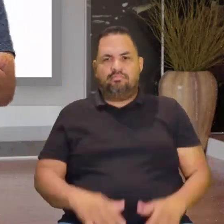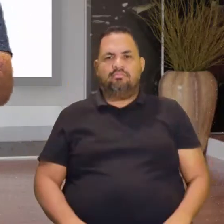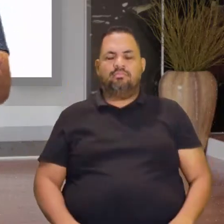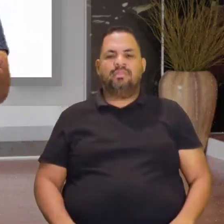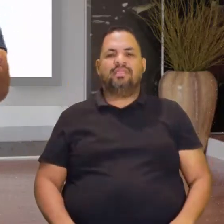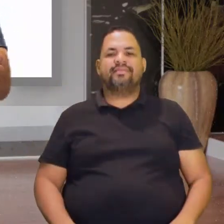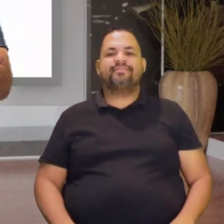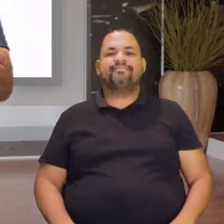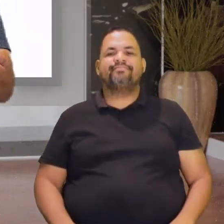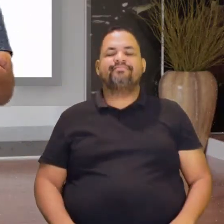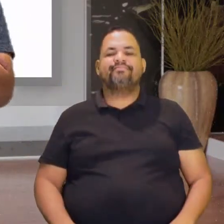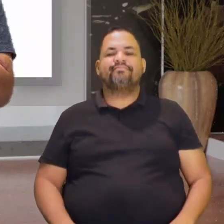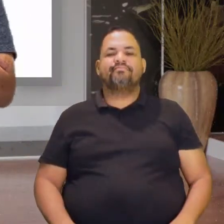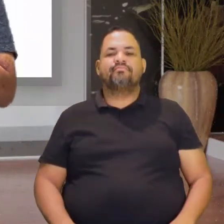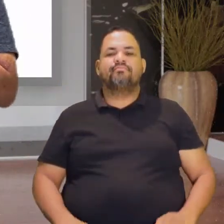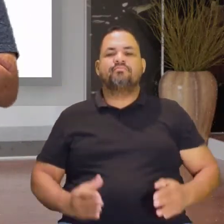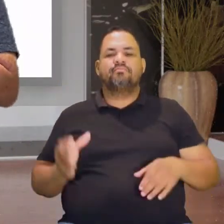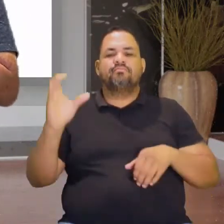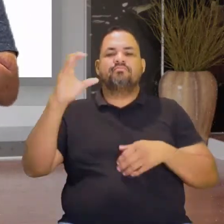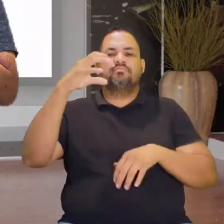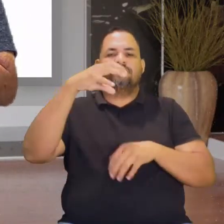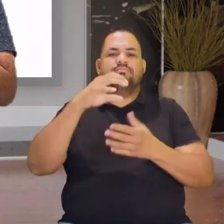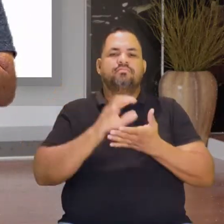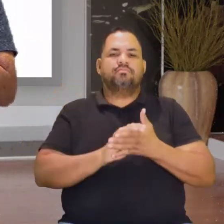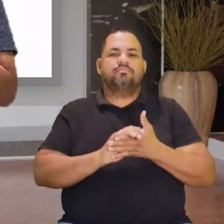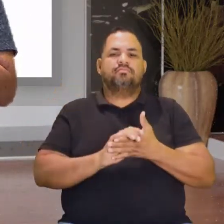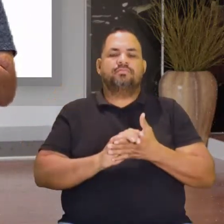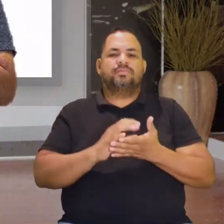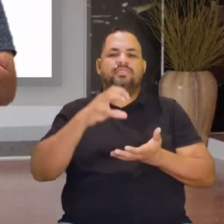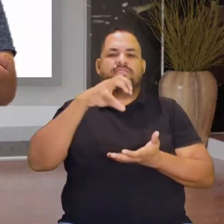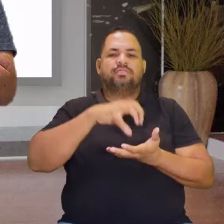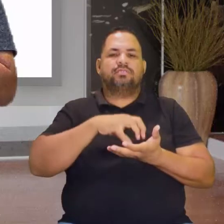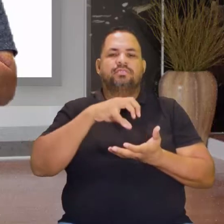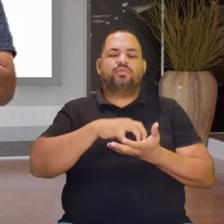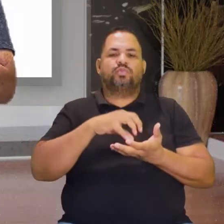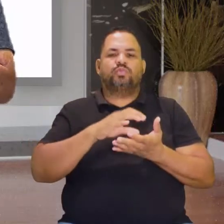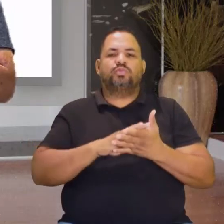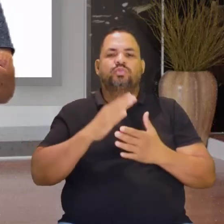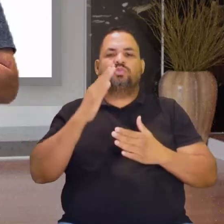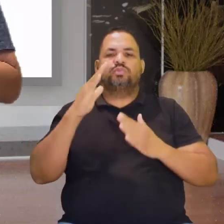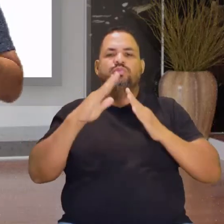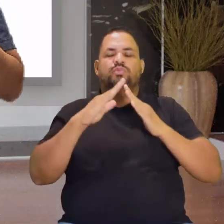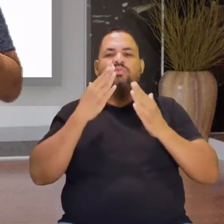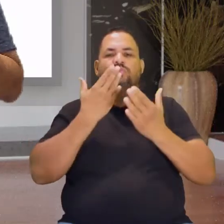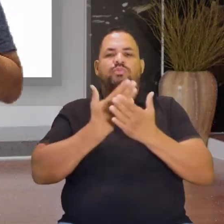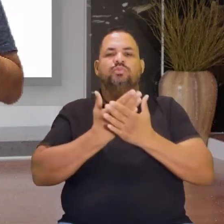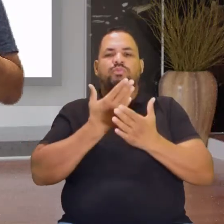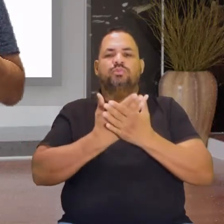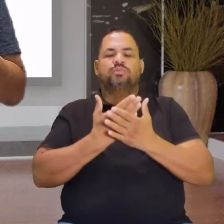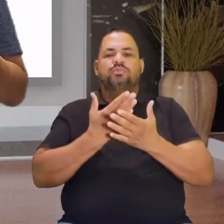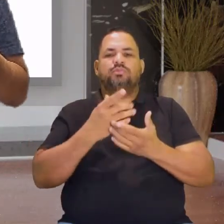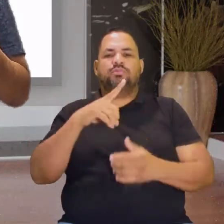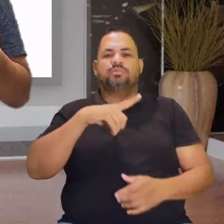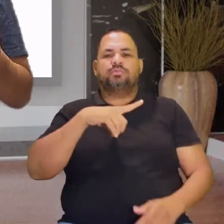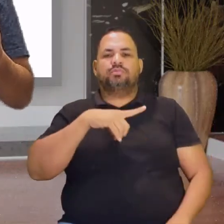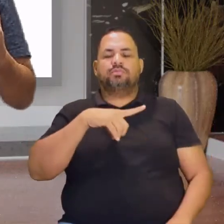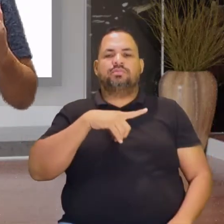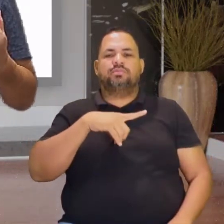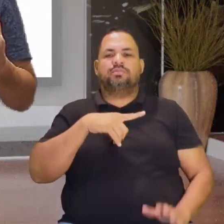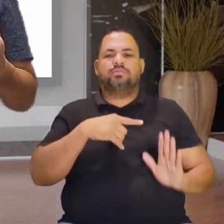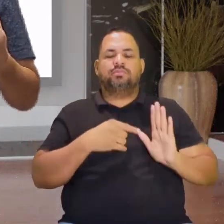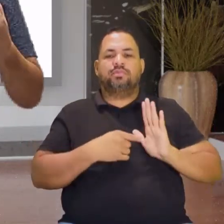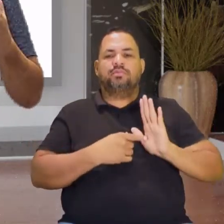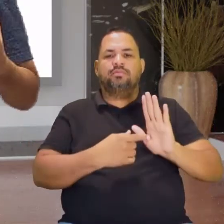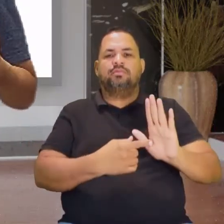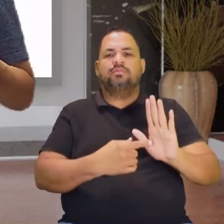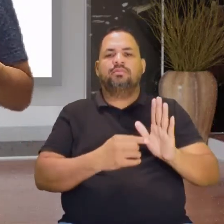um centro de estudo muito avançado. Então, o que acontece? Acontece justamente que ela vem trazendo para nós,